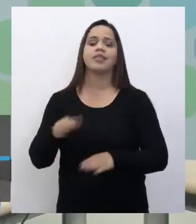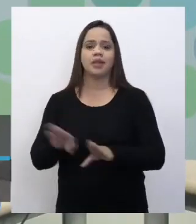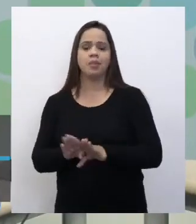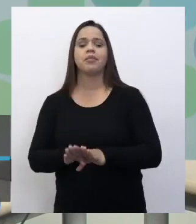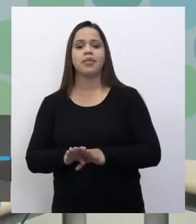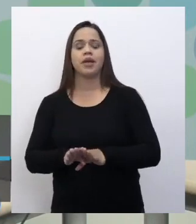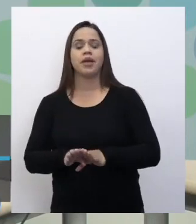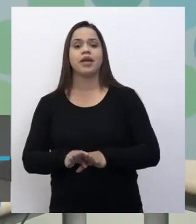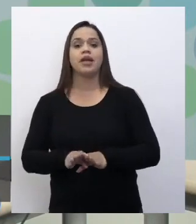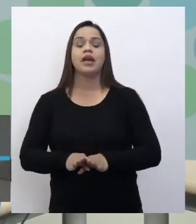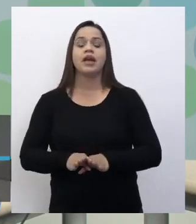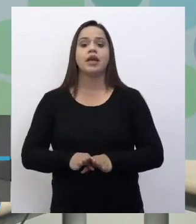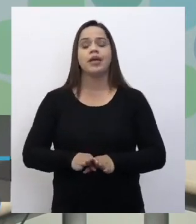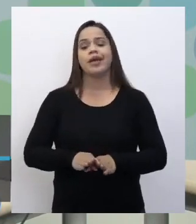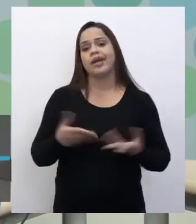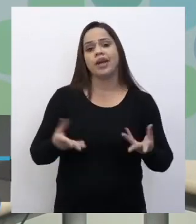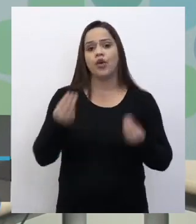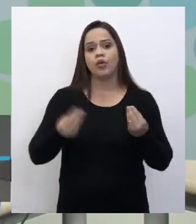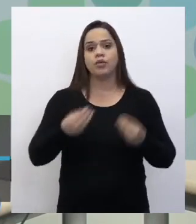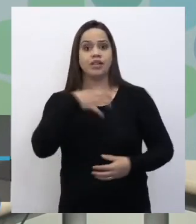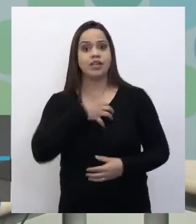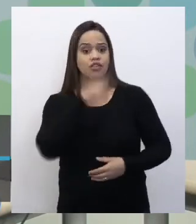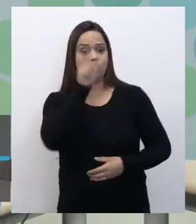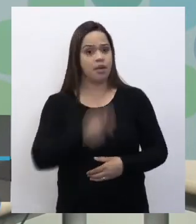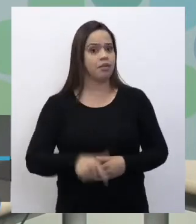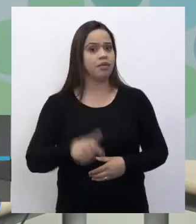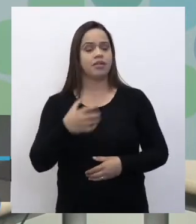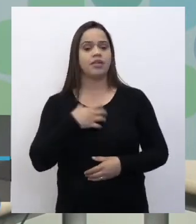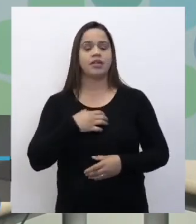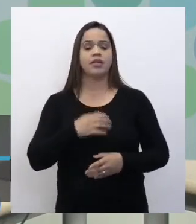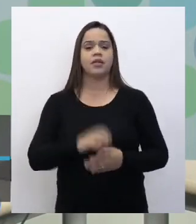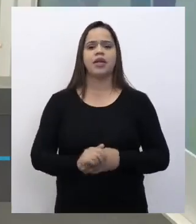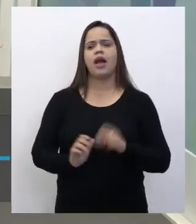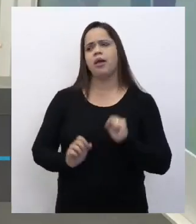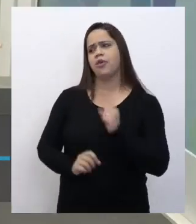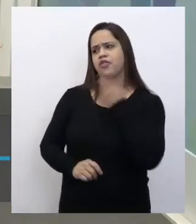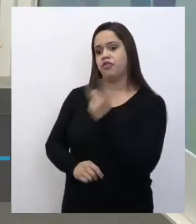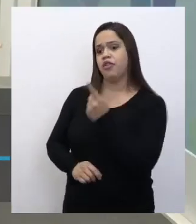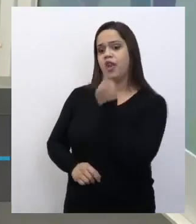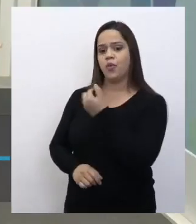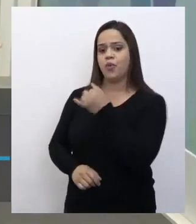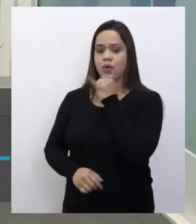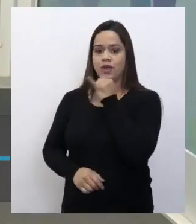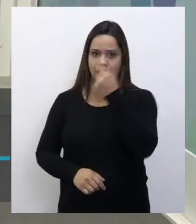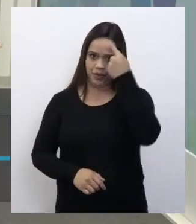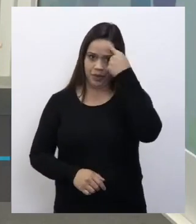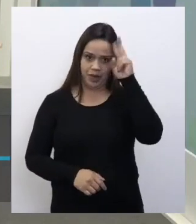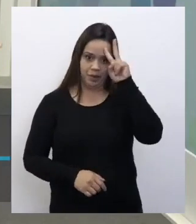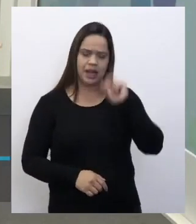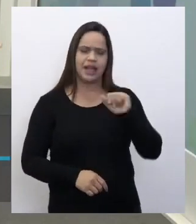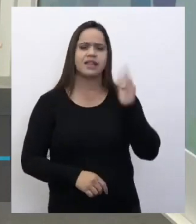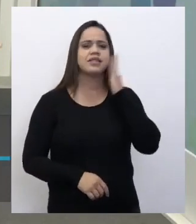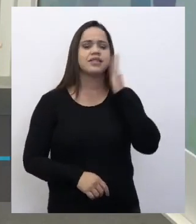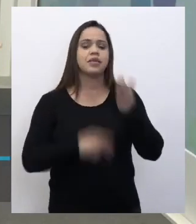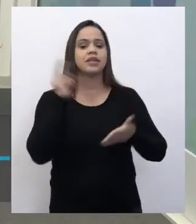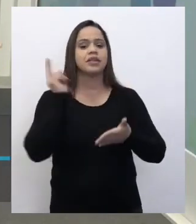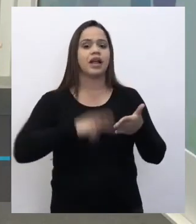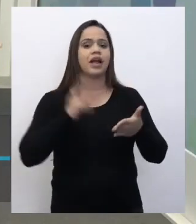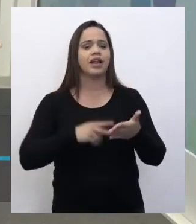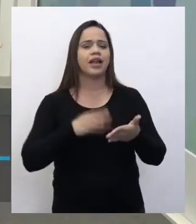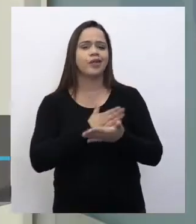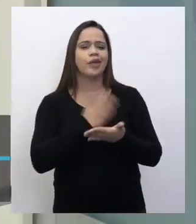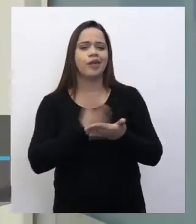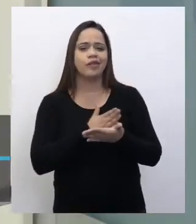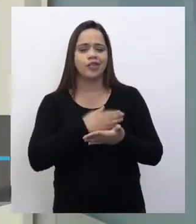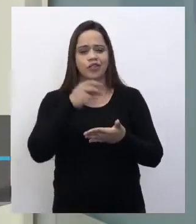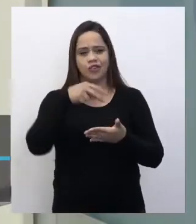ele sentisse o que a personagem está sentindo. Posso falar um exemplo que me Pode. Veio na cabeça? Sabe quando a gente está lendo o gibizinho da Mônica